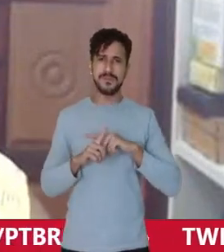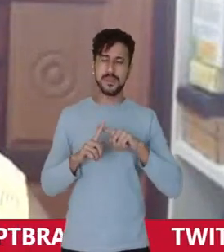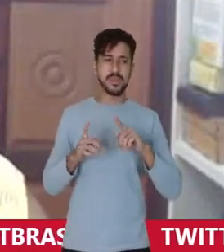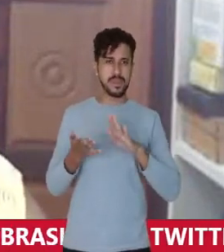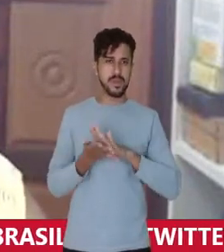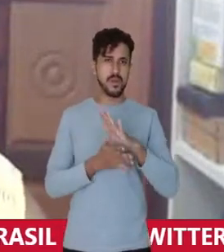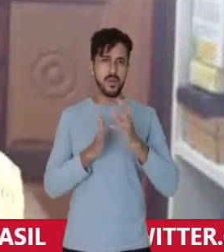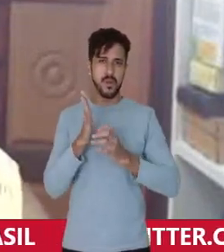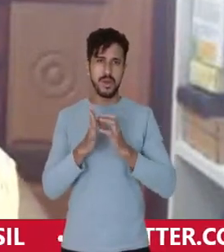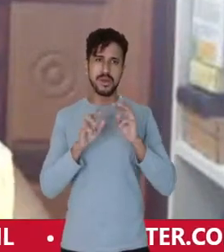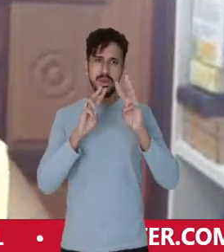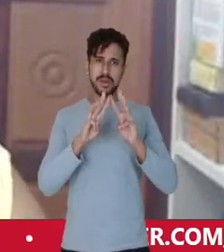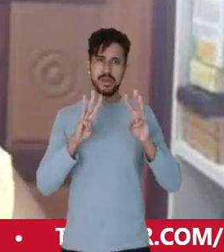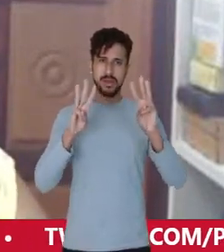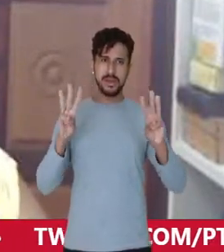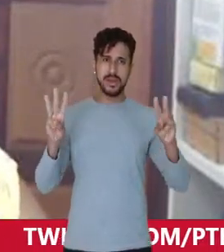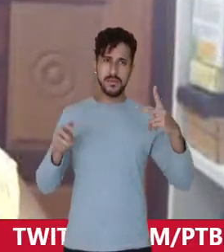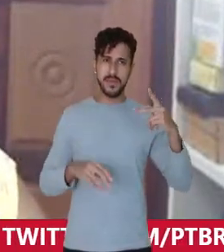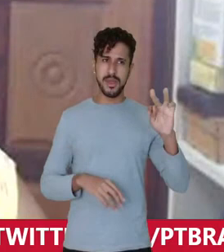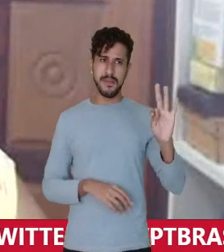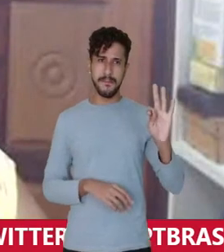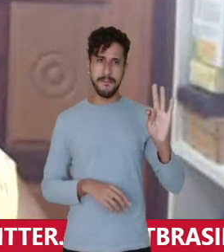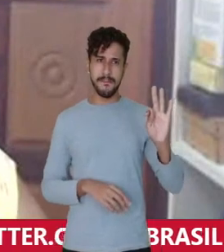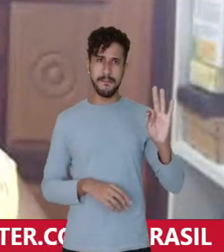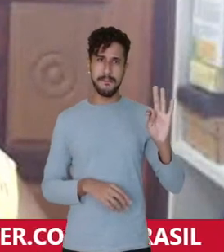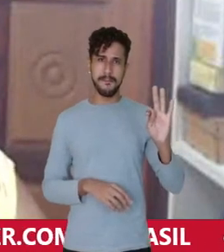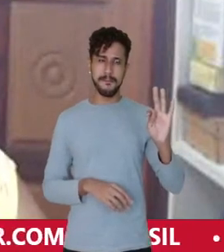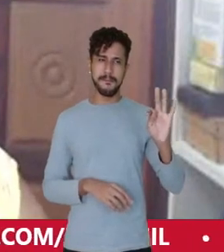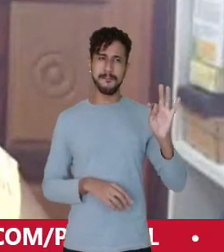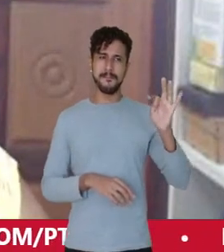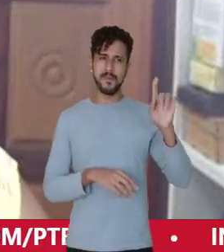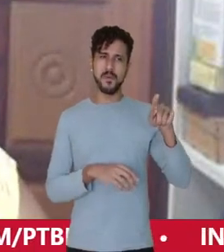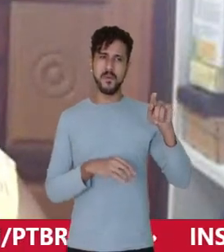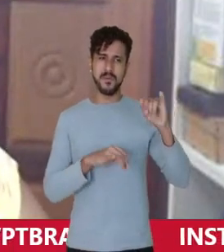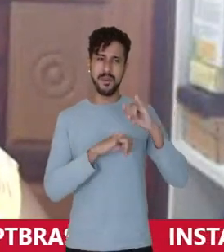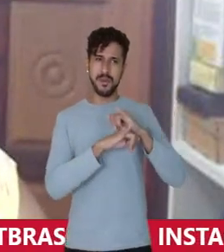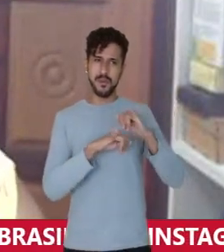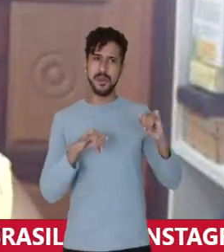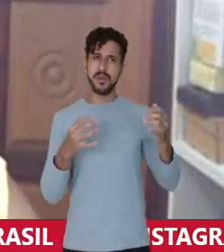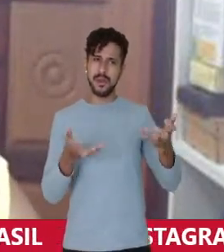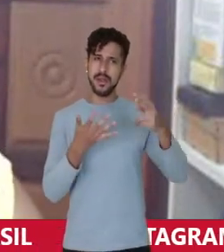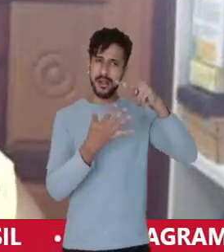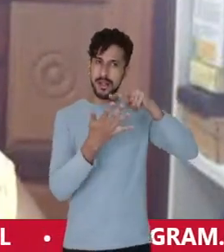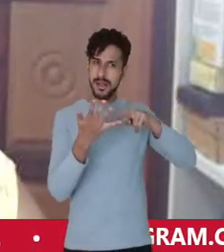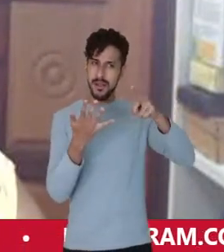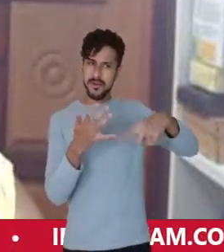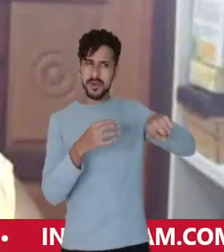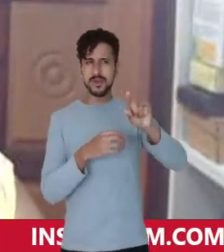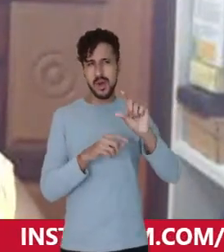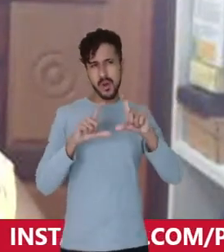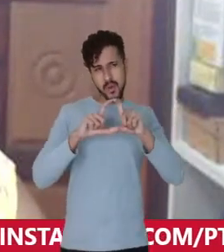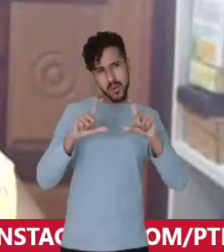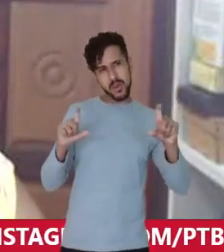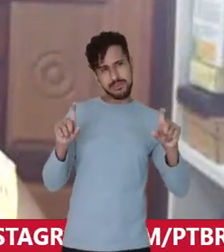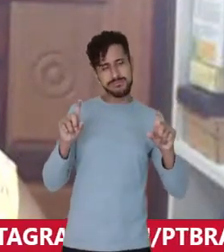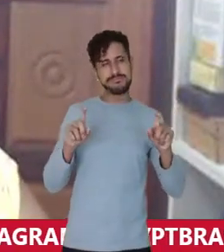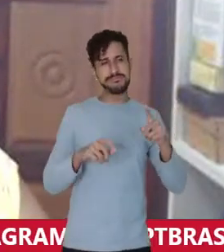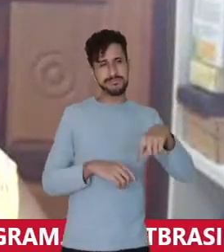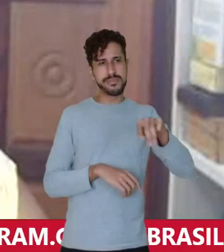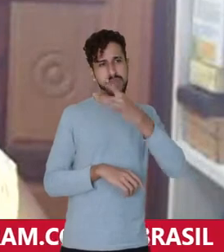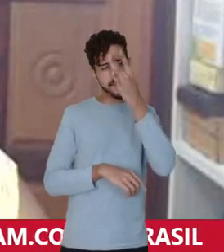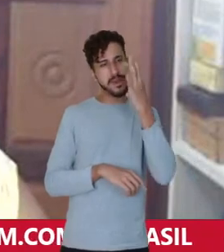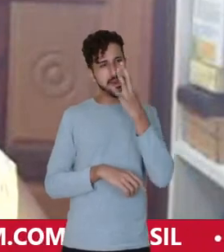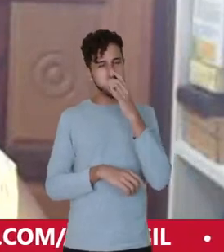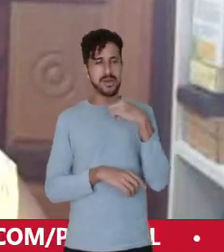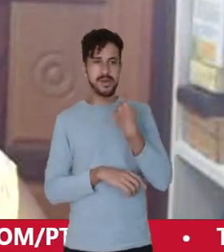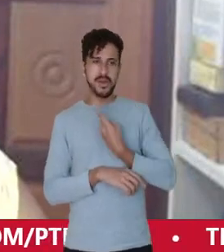saiu inclusive no site do PT, uma matéria, e eu quero ler para vocês só um pedacinho, para vocês e para as pessoas que